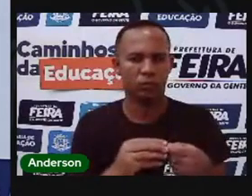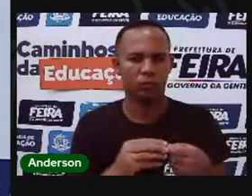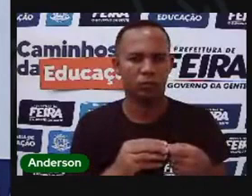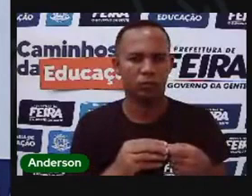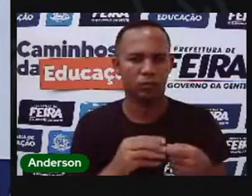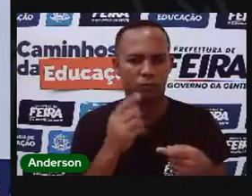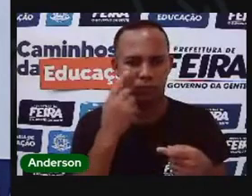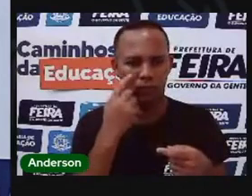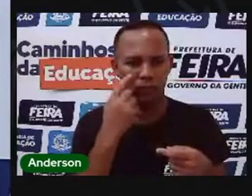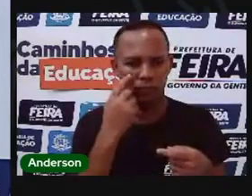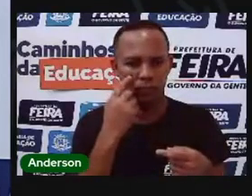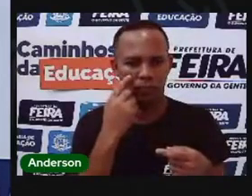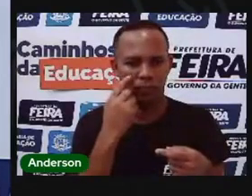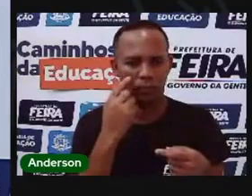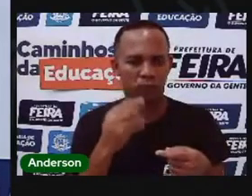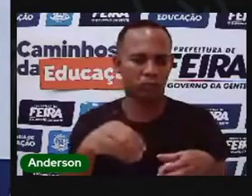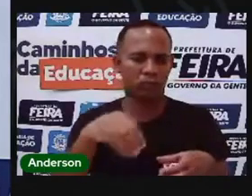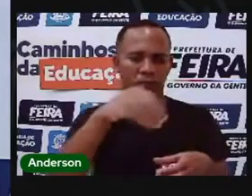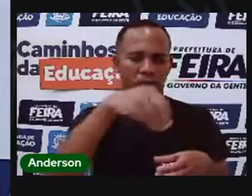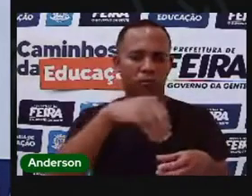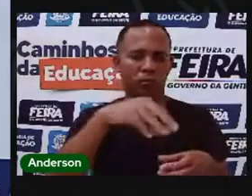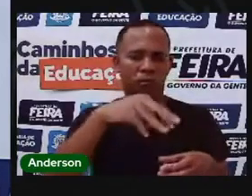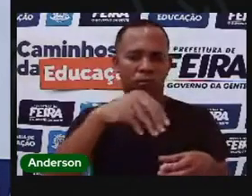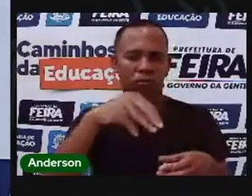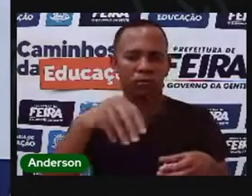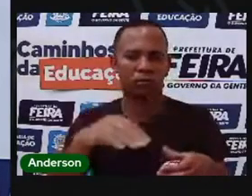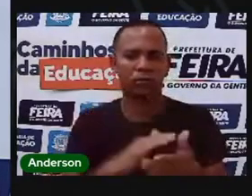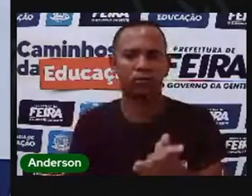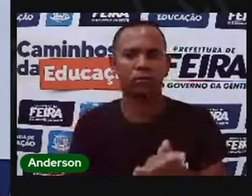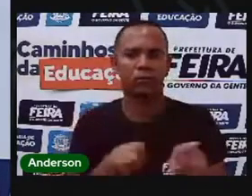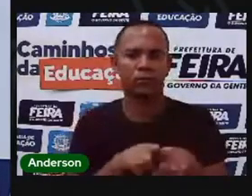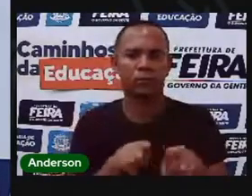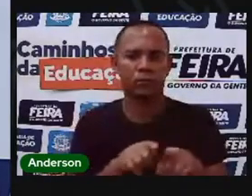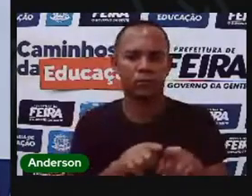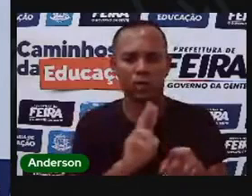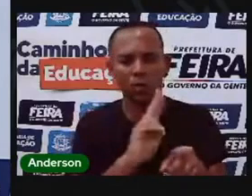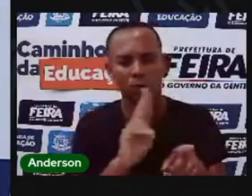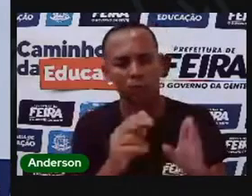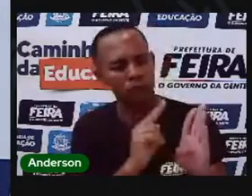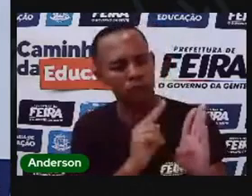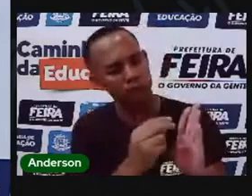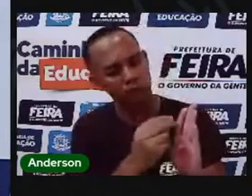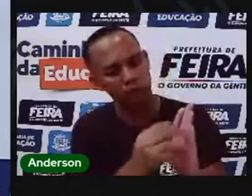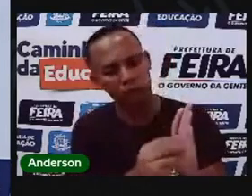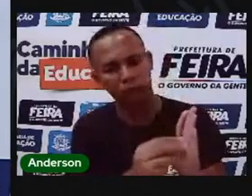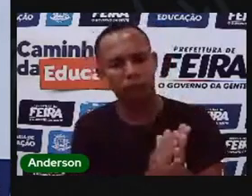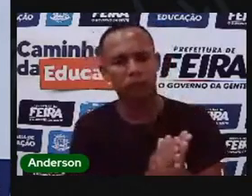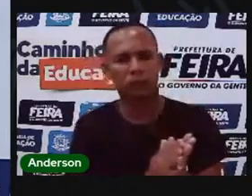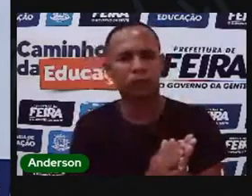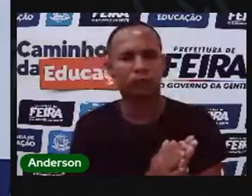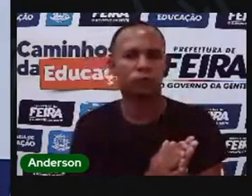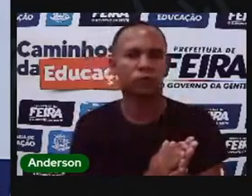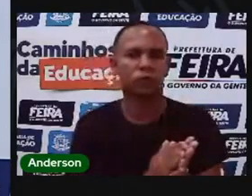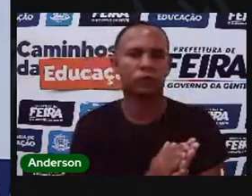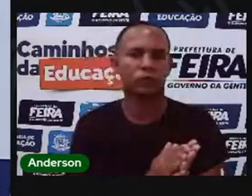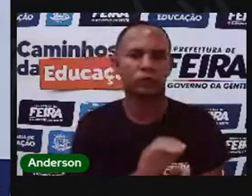Olha, coloquei aqui, cobri com um pouquinho, pronto. Eu posso escrever o nomezinho aqui, olha. Solo